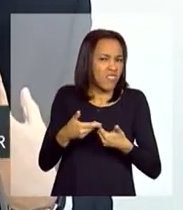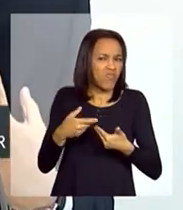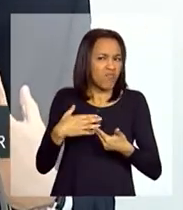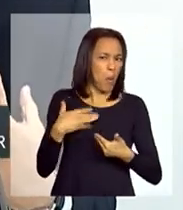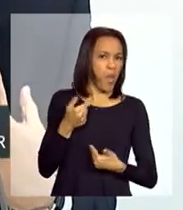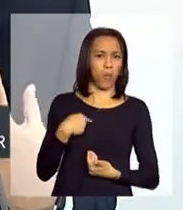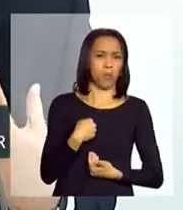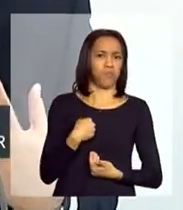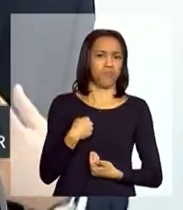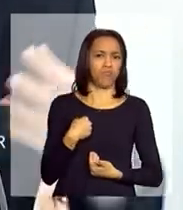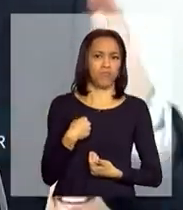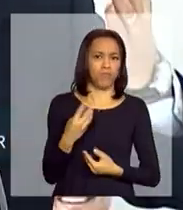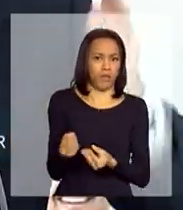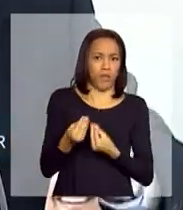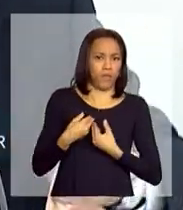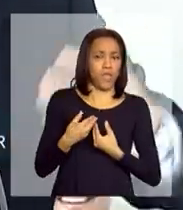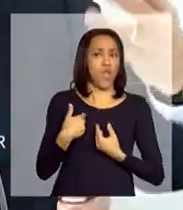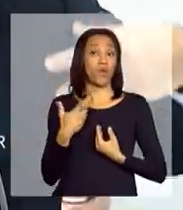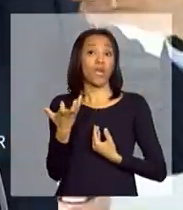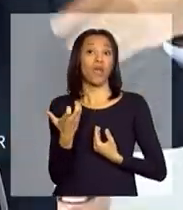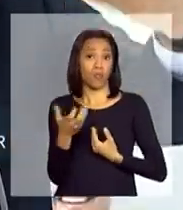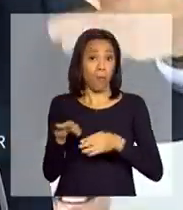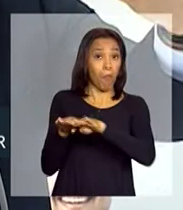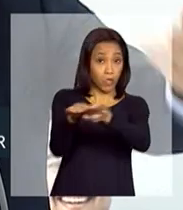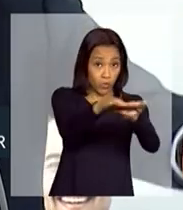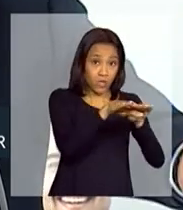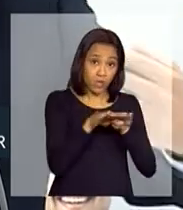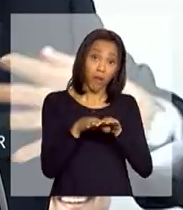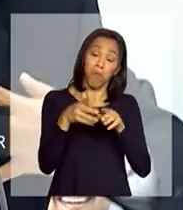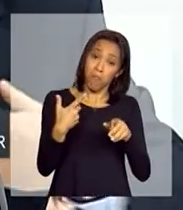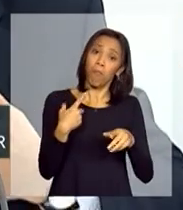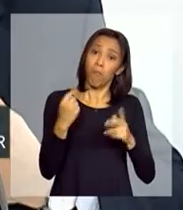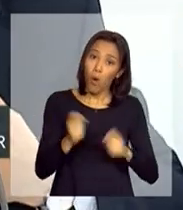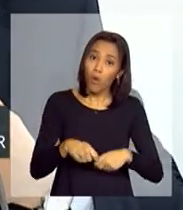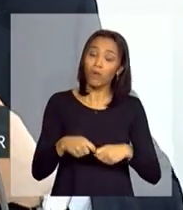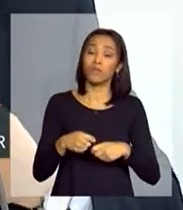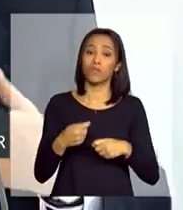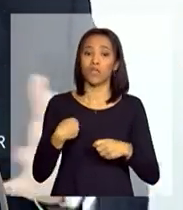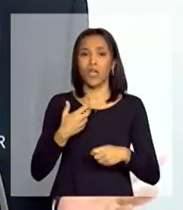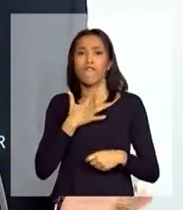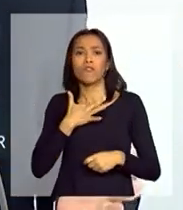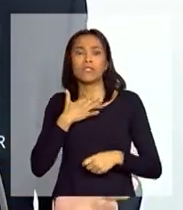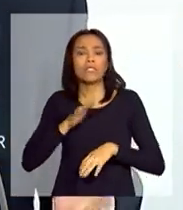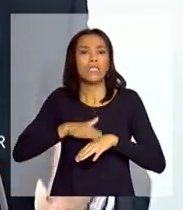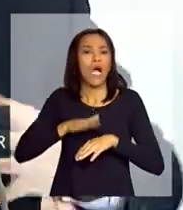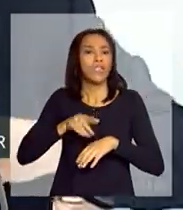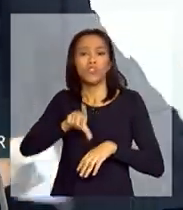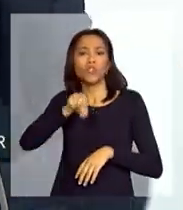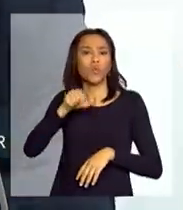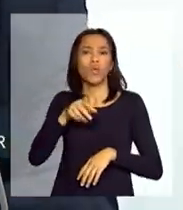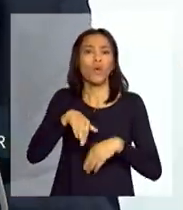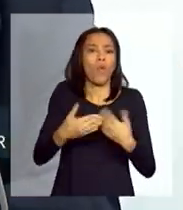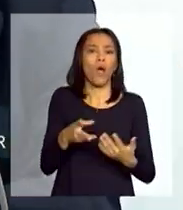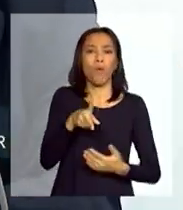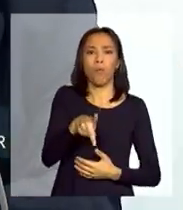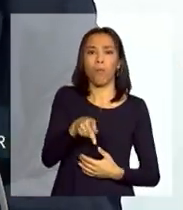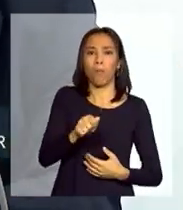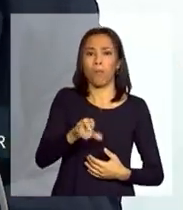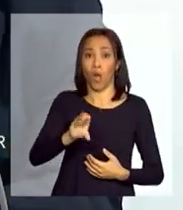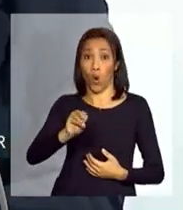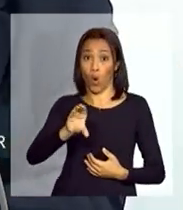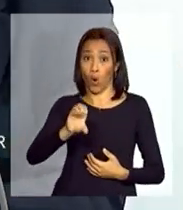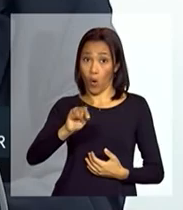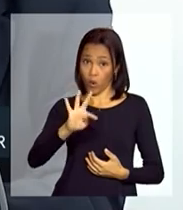ser o melhor para mim eu posso querer um padronizado Posso até fazer um outro A meu a minha vontade fazer um outro pacote se for